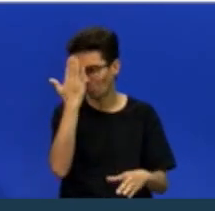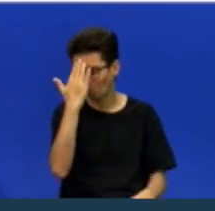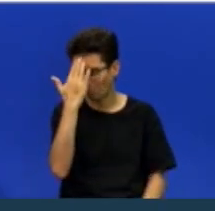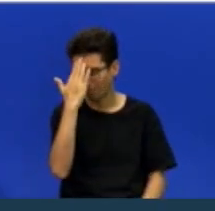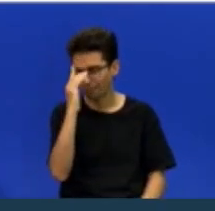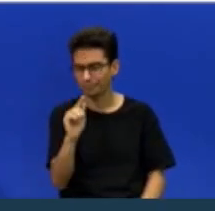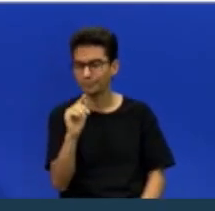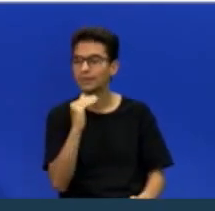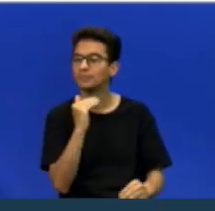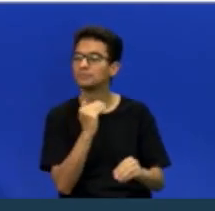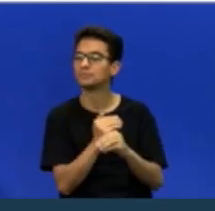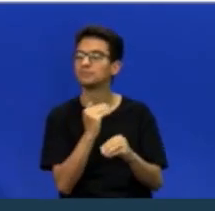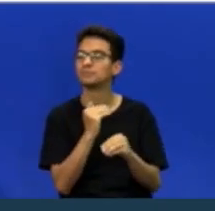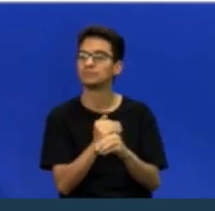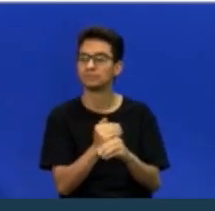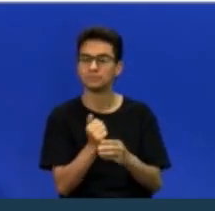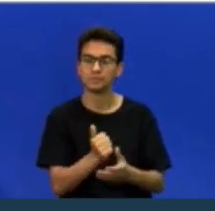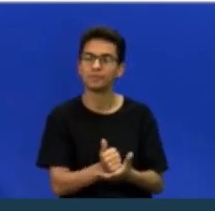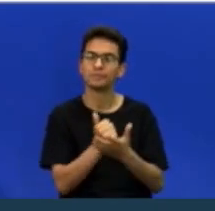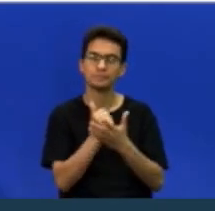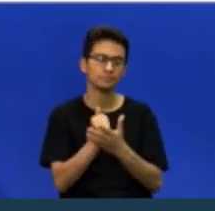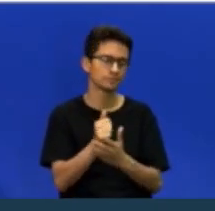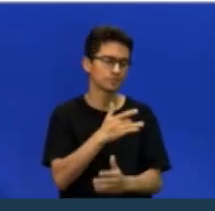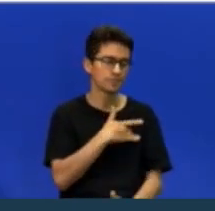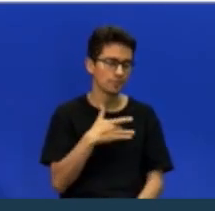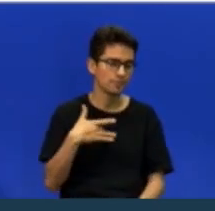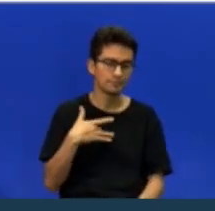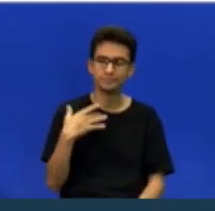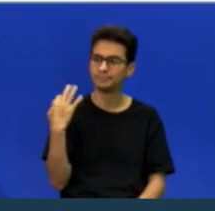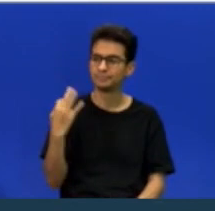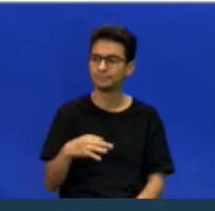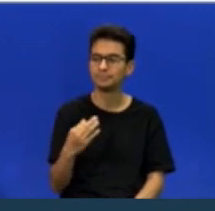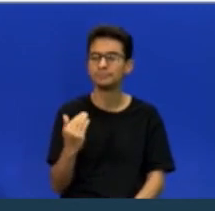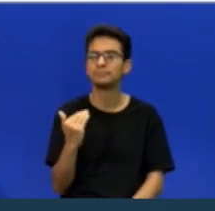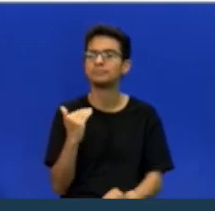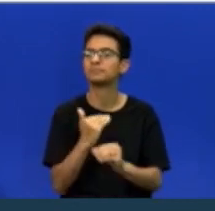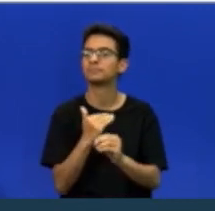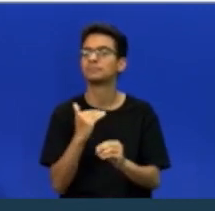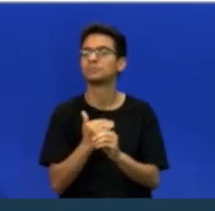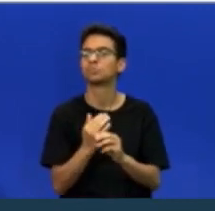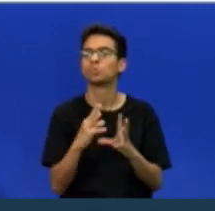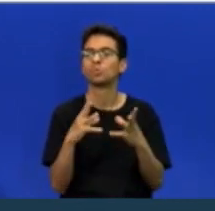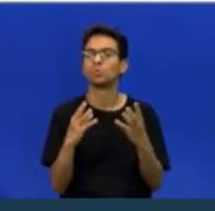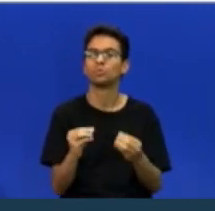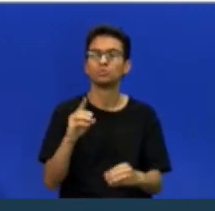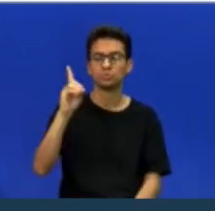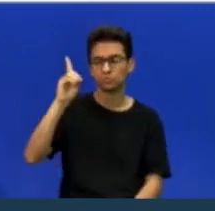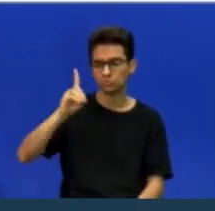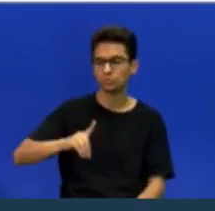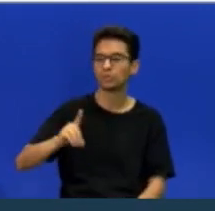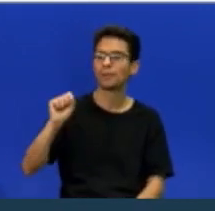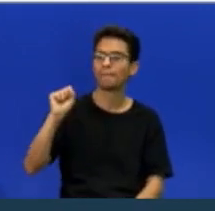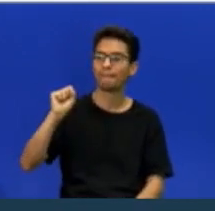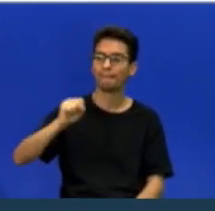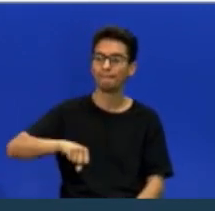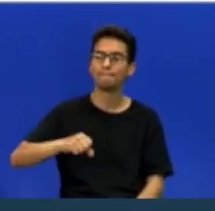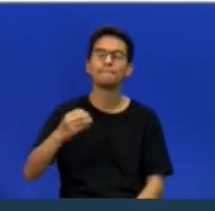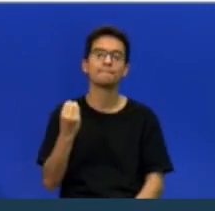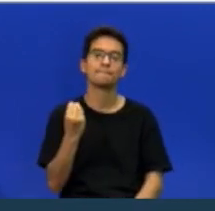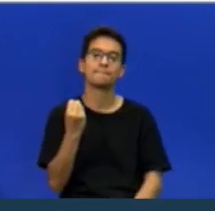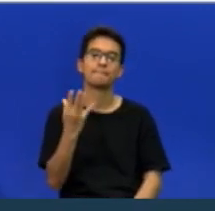a igualdade da assistência à saúde. Então, a equidade diz que todos os direitos devem ser